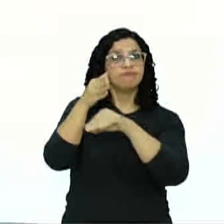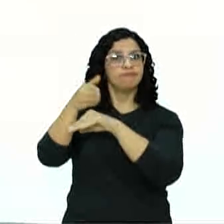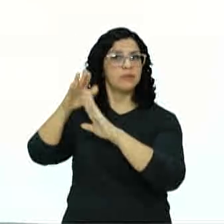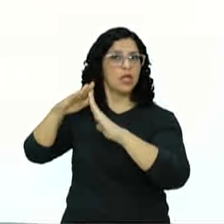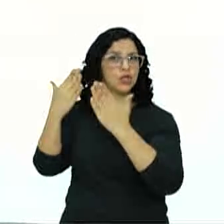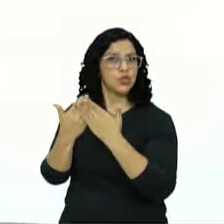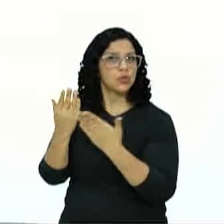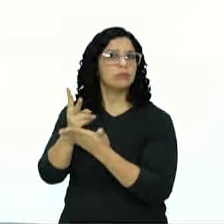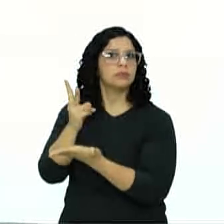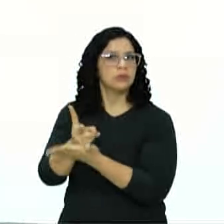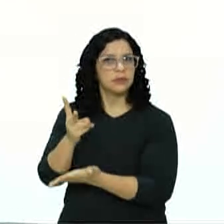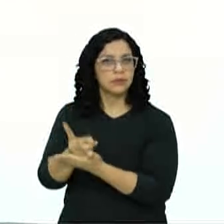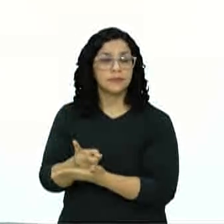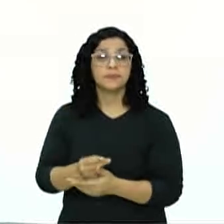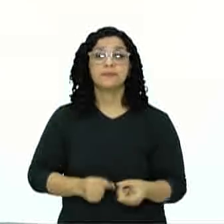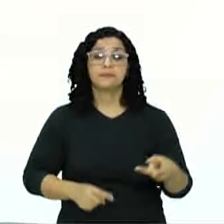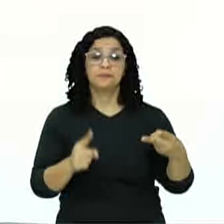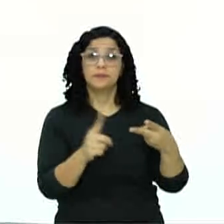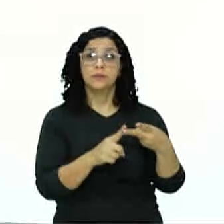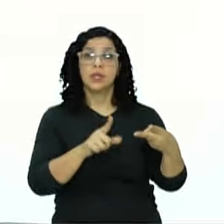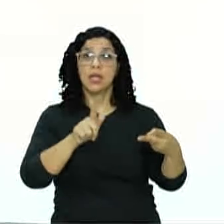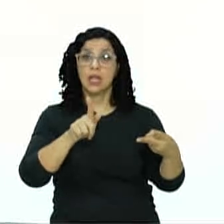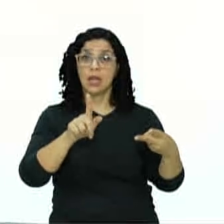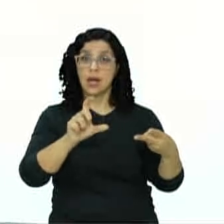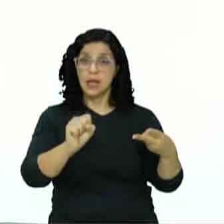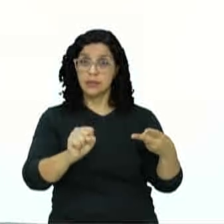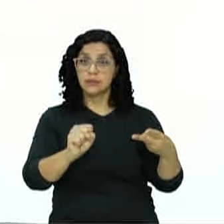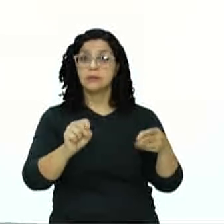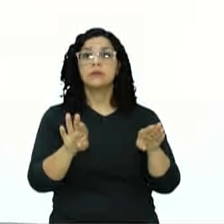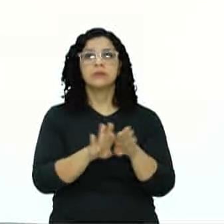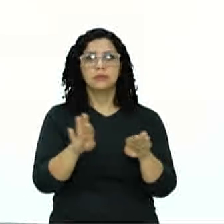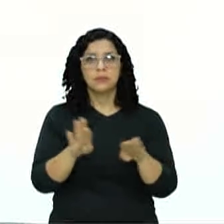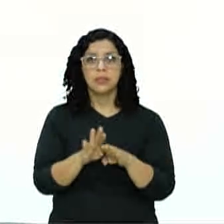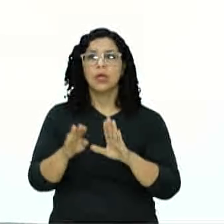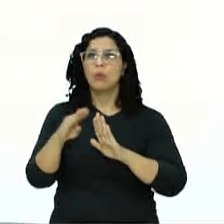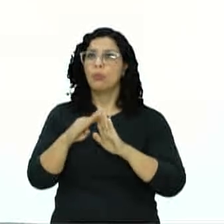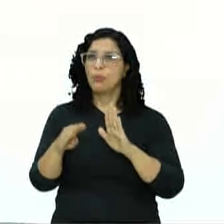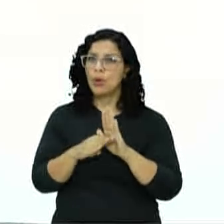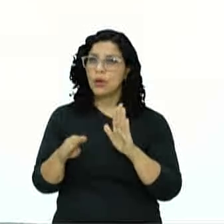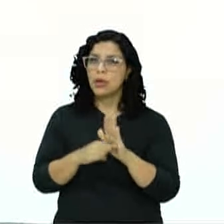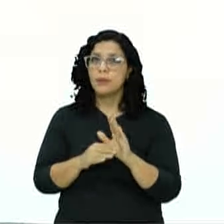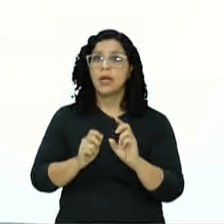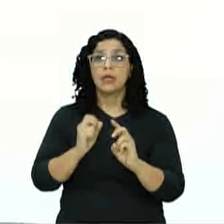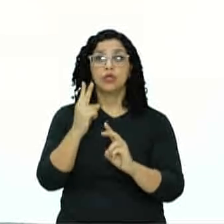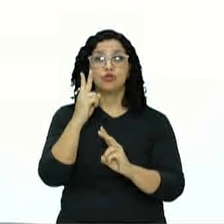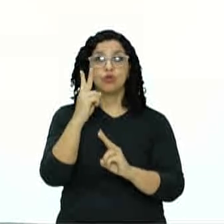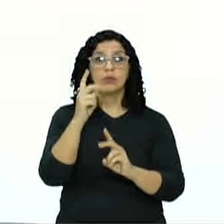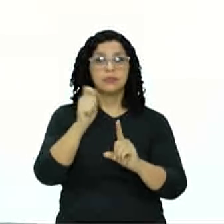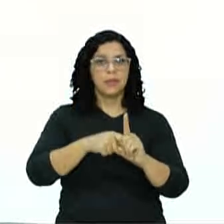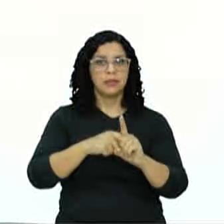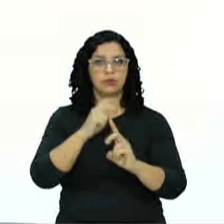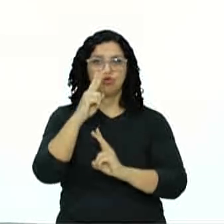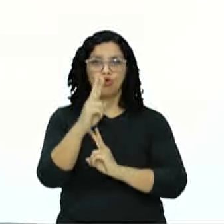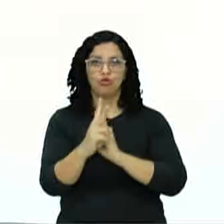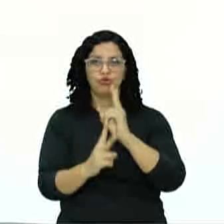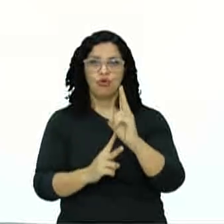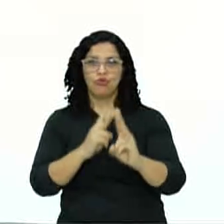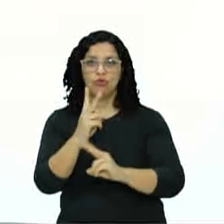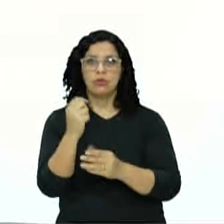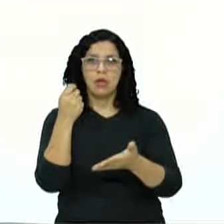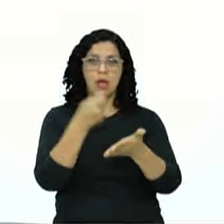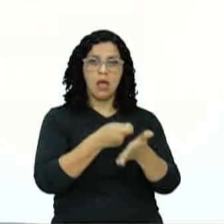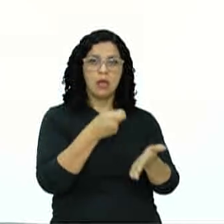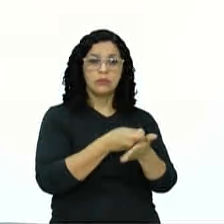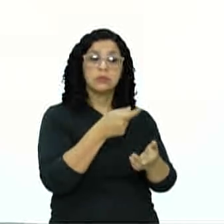na escola. Ainda o Vale Gás, que é um programa bimestral de ajuda a cada 2 meses para as